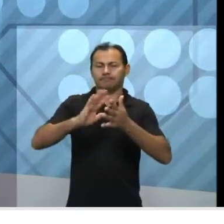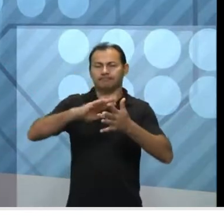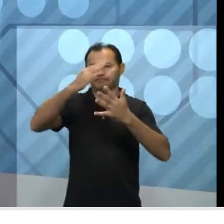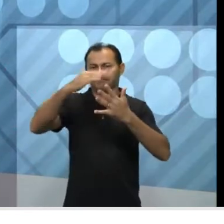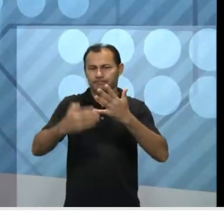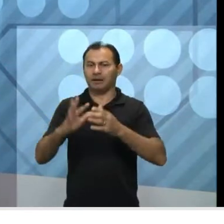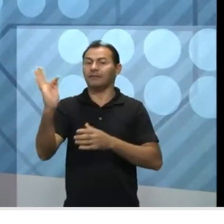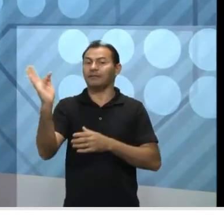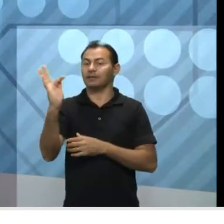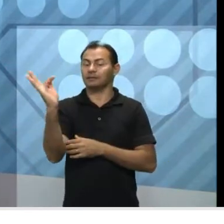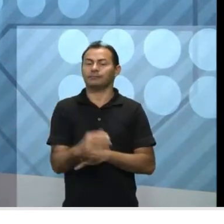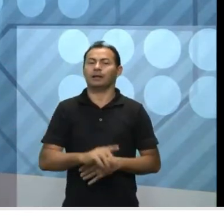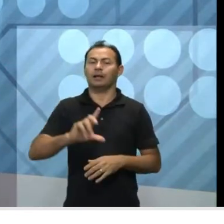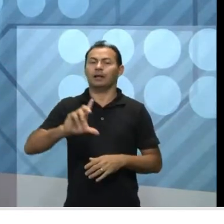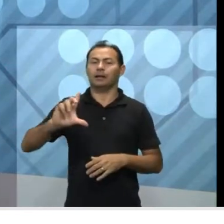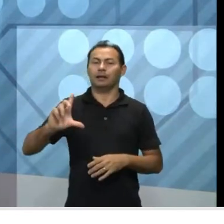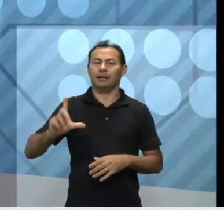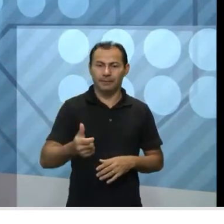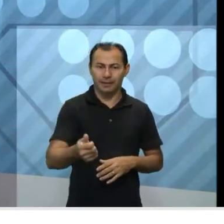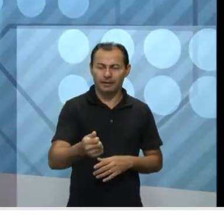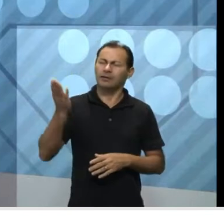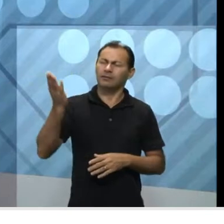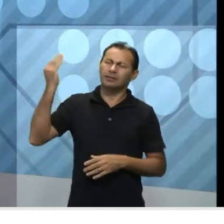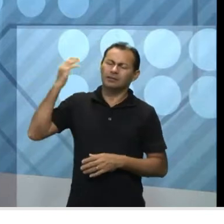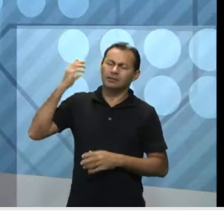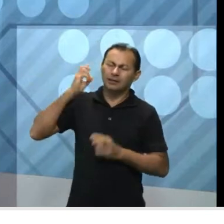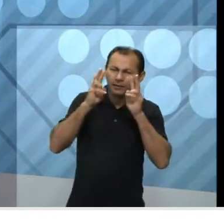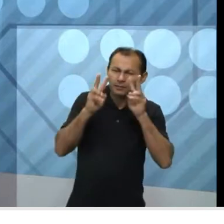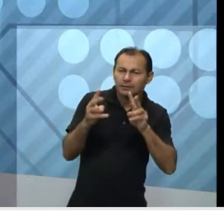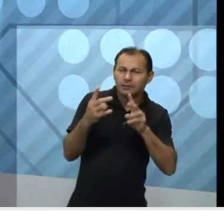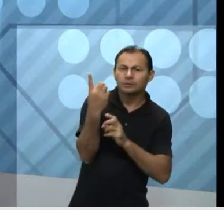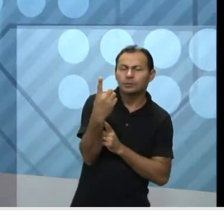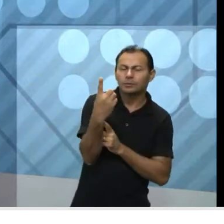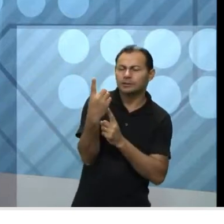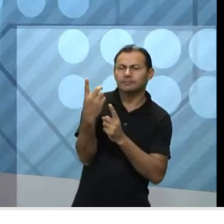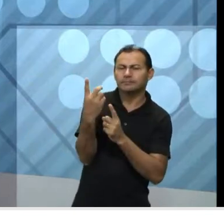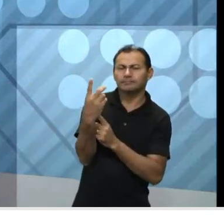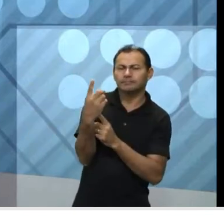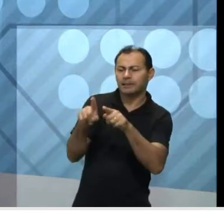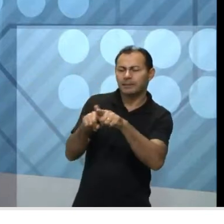estava observando duas irmãs surdas que se comunicavam através da língua de sinais